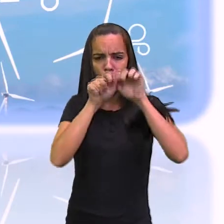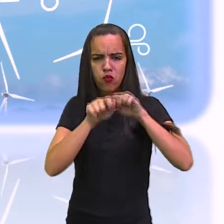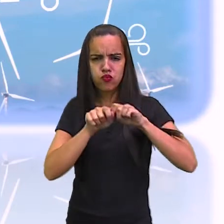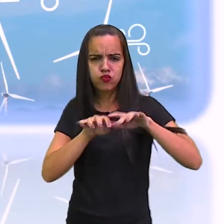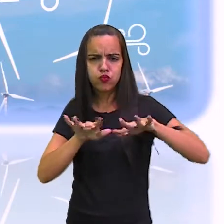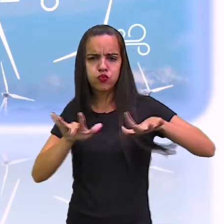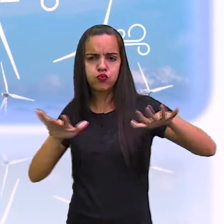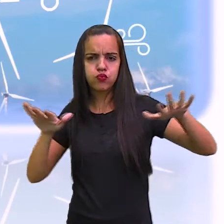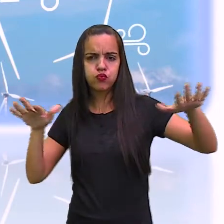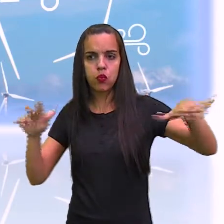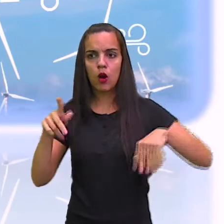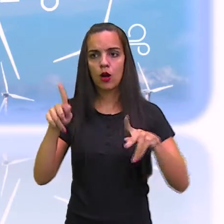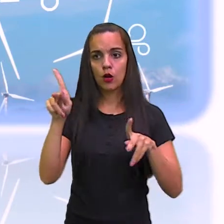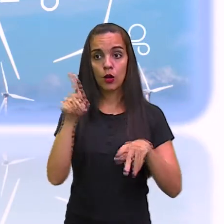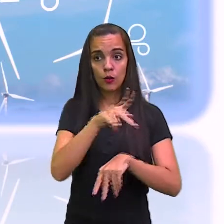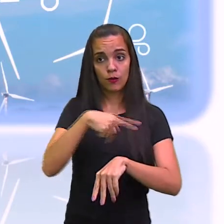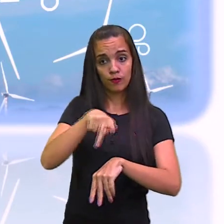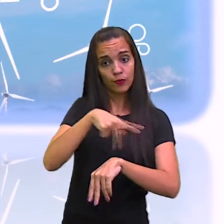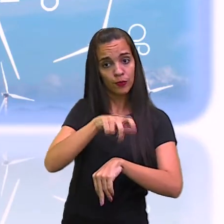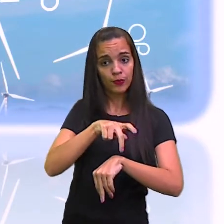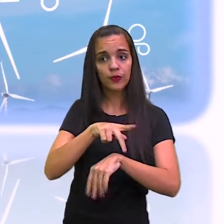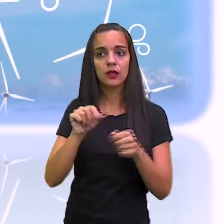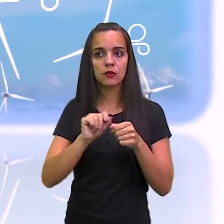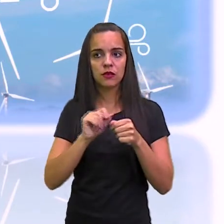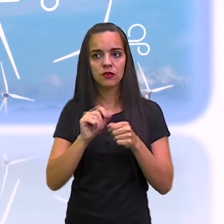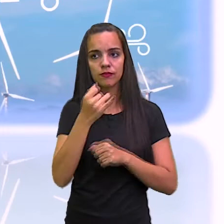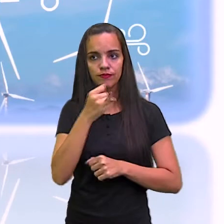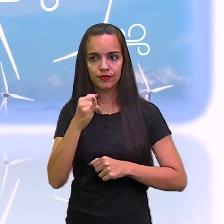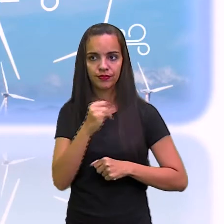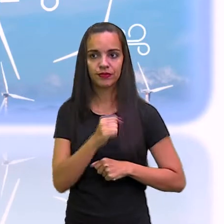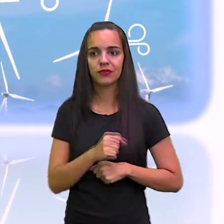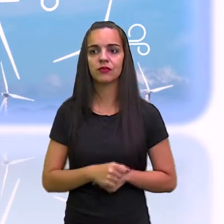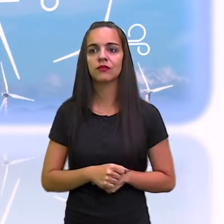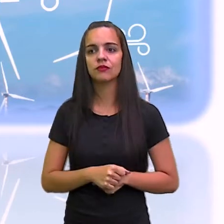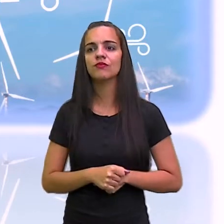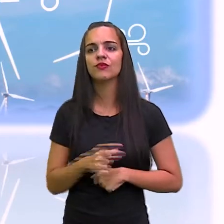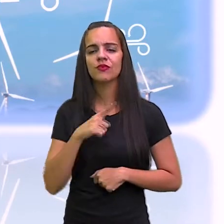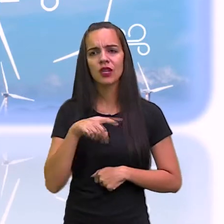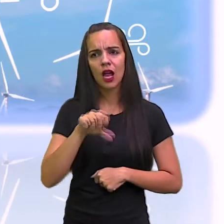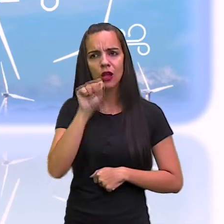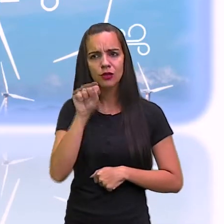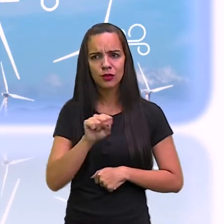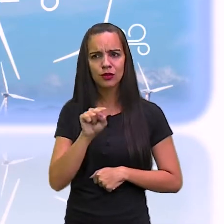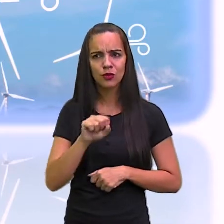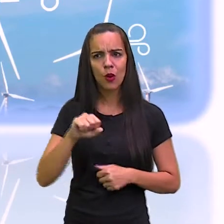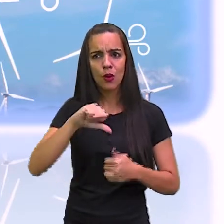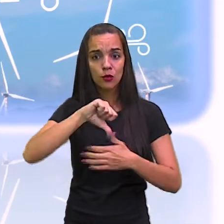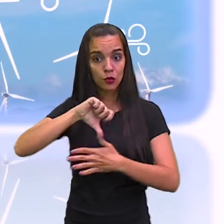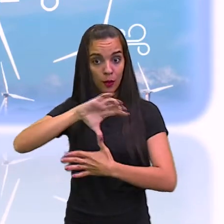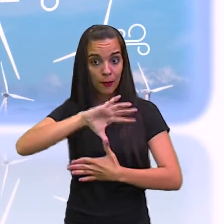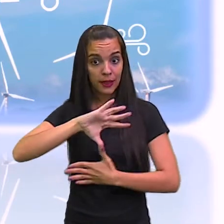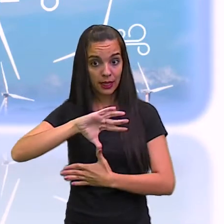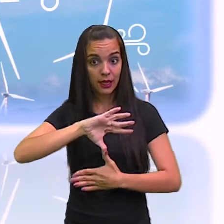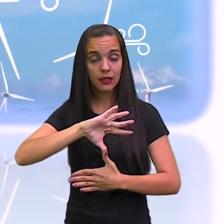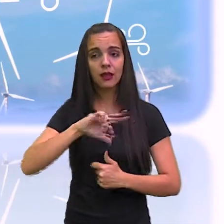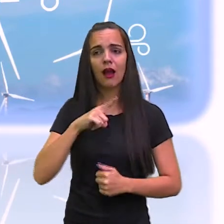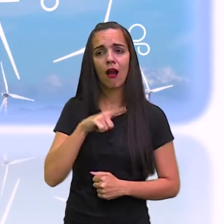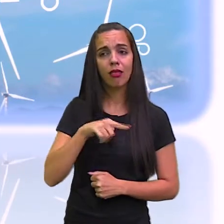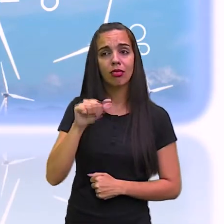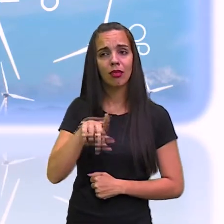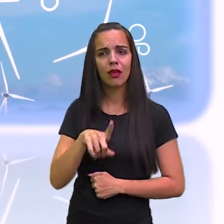assim como o líder do setor no mercado sul-americano. A produção diária, em média, é